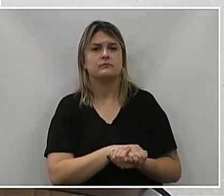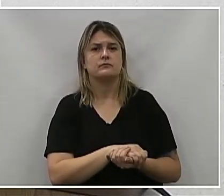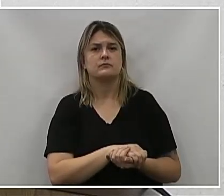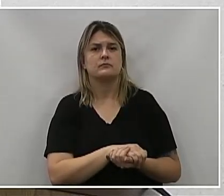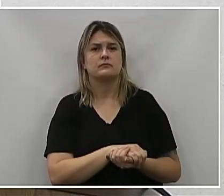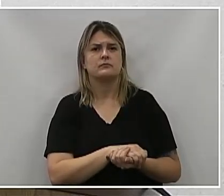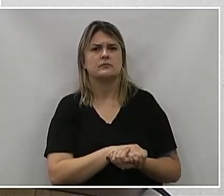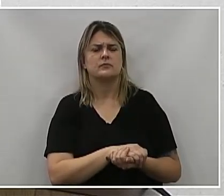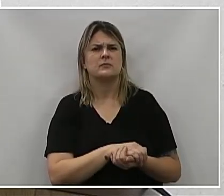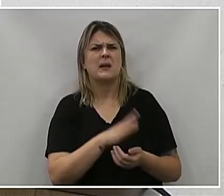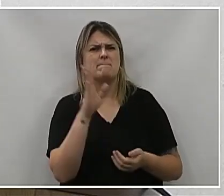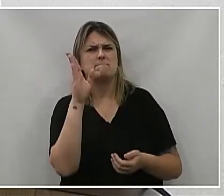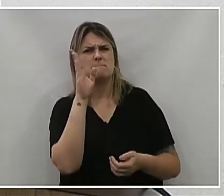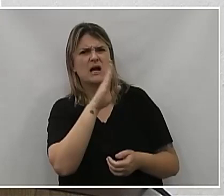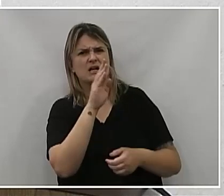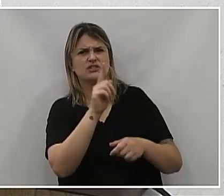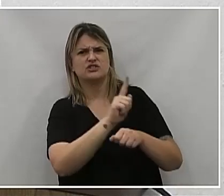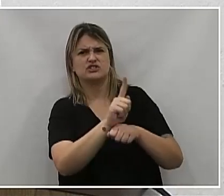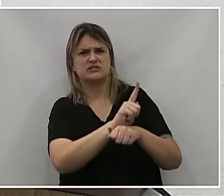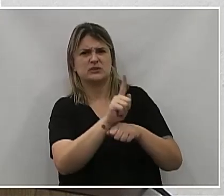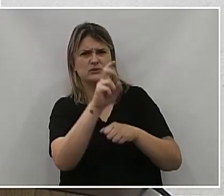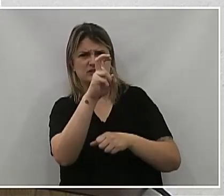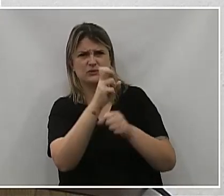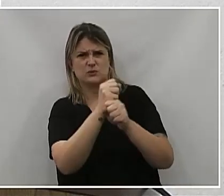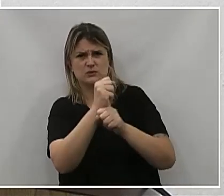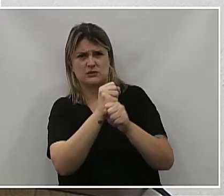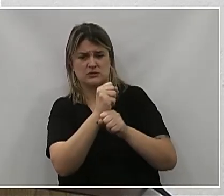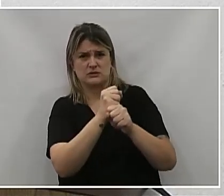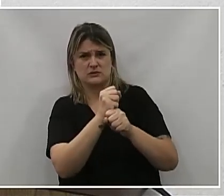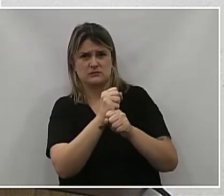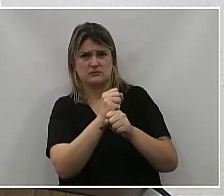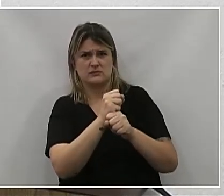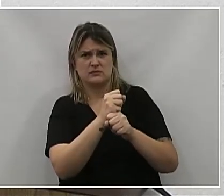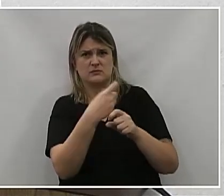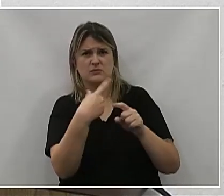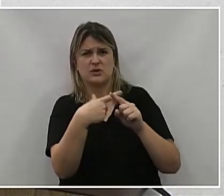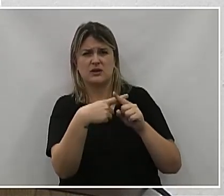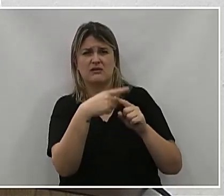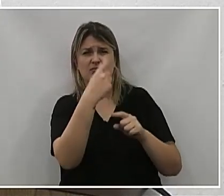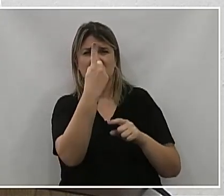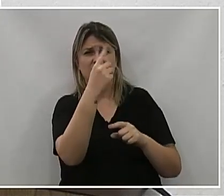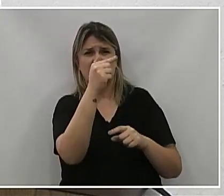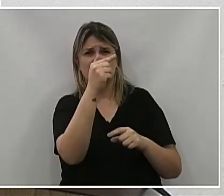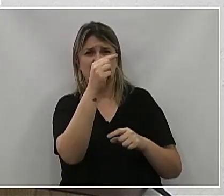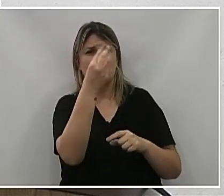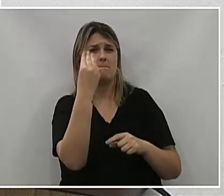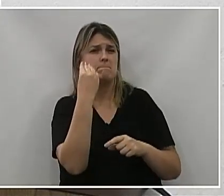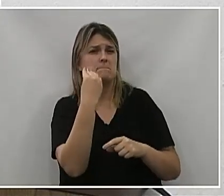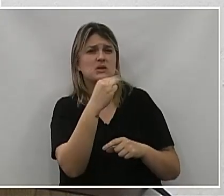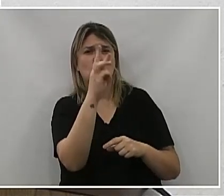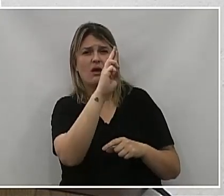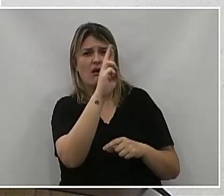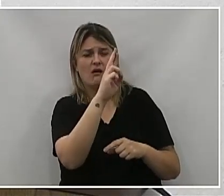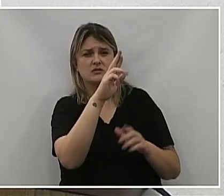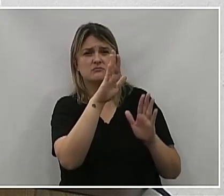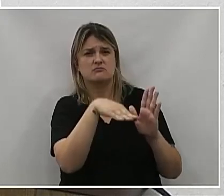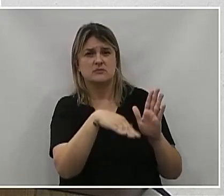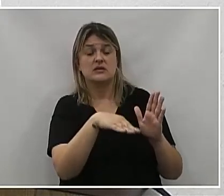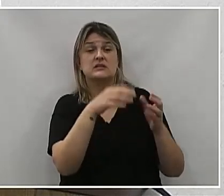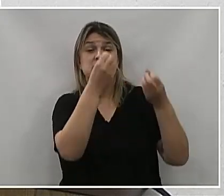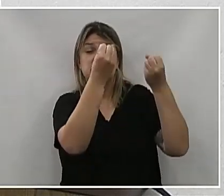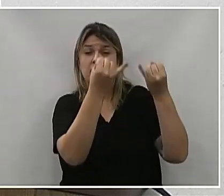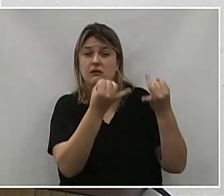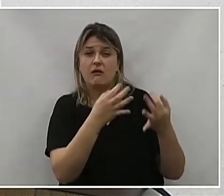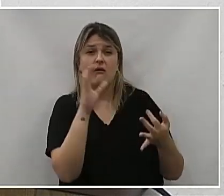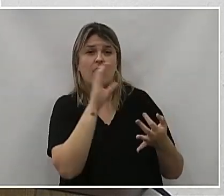a má gestão nos últimos 5 anos, tendo um prejuízo na universidade de mais de 17 milhões de reais. Eu quero que eles também